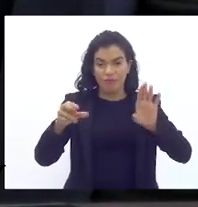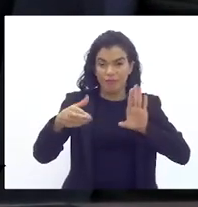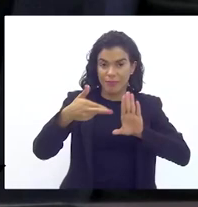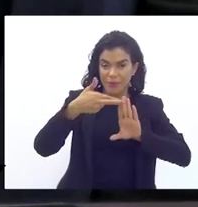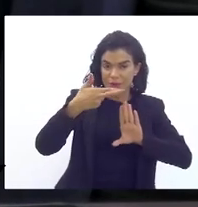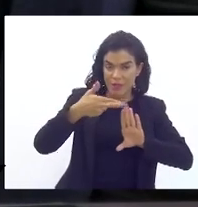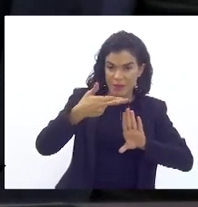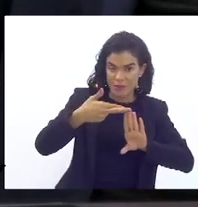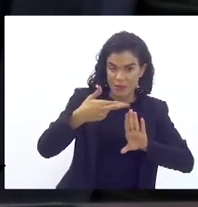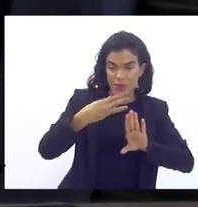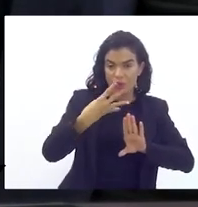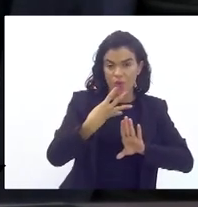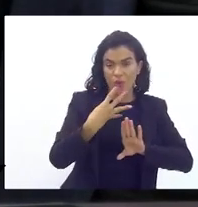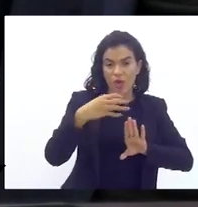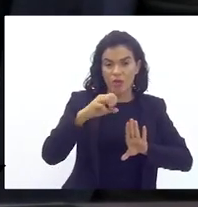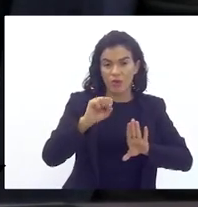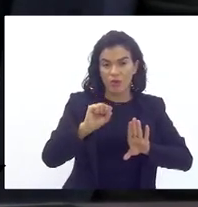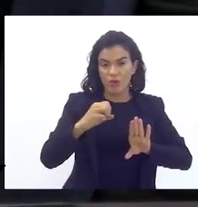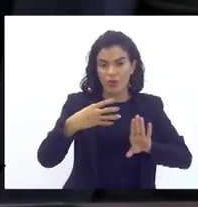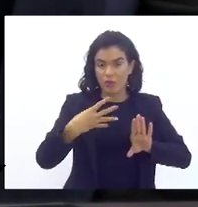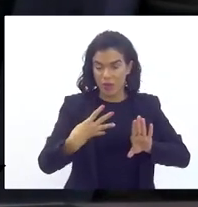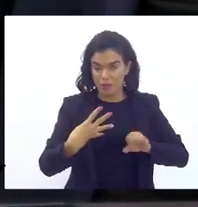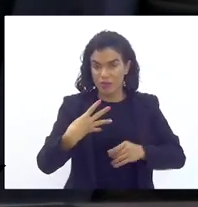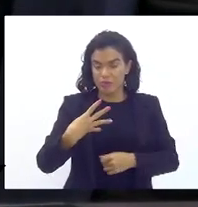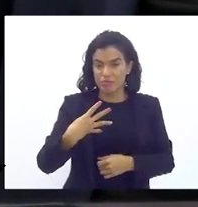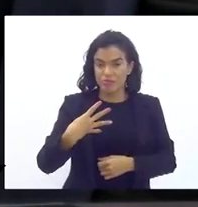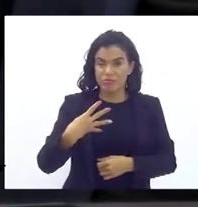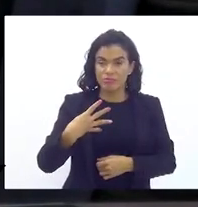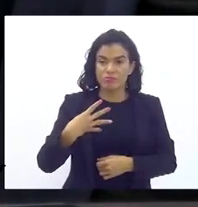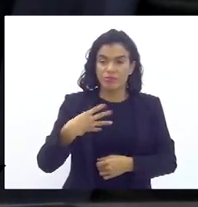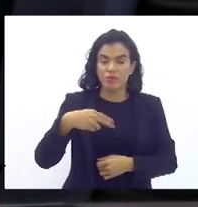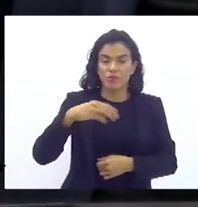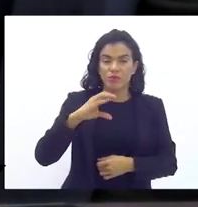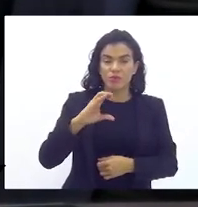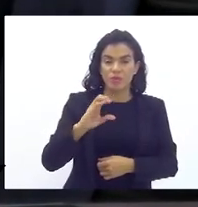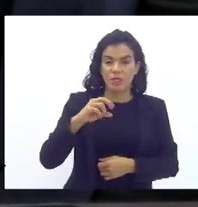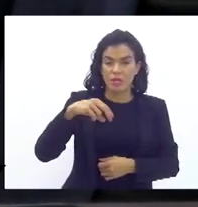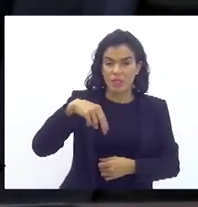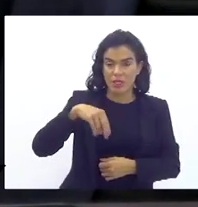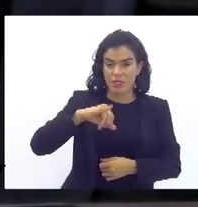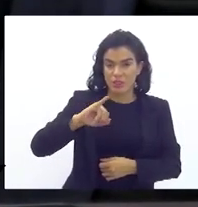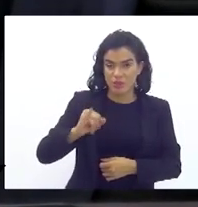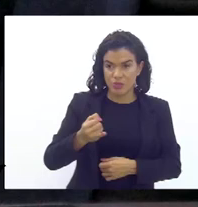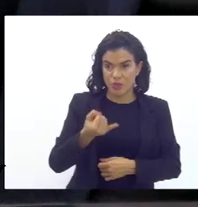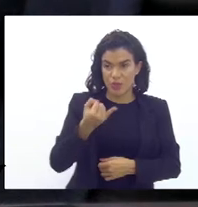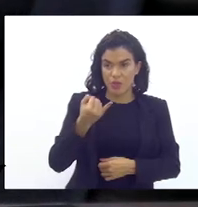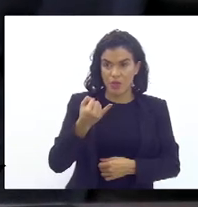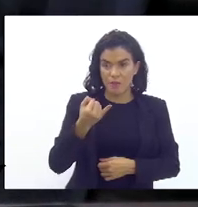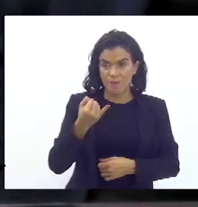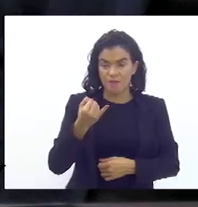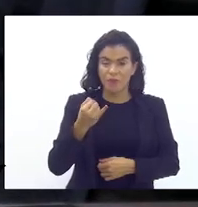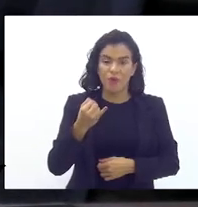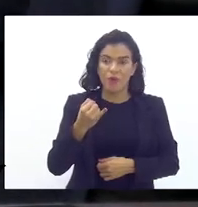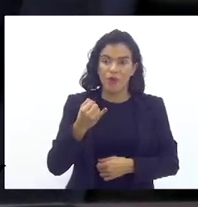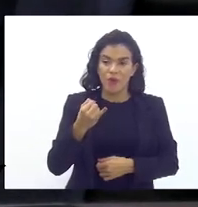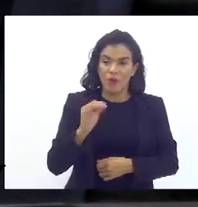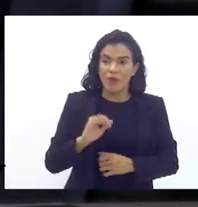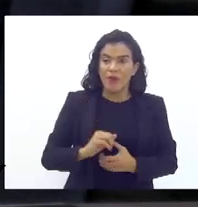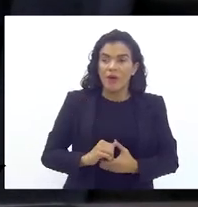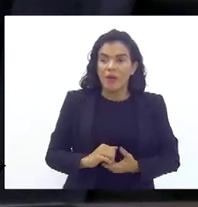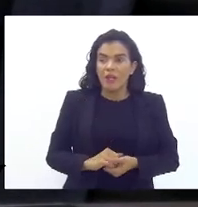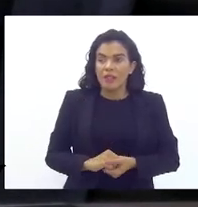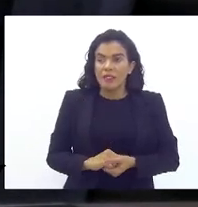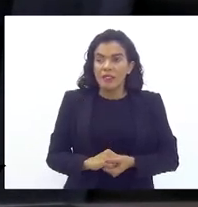resolução 484 do CNJ não tem número eu considerando